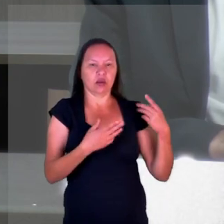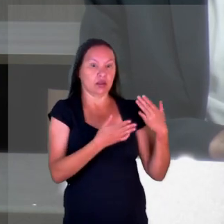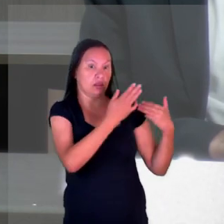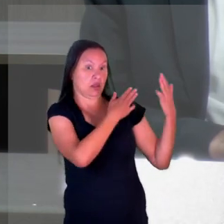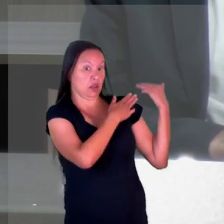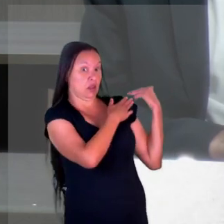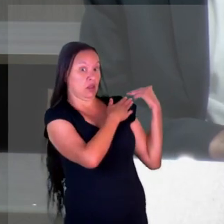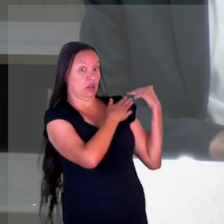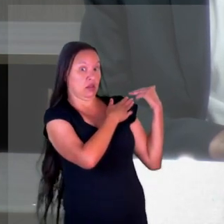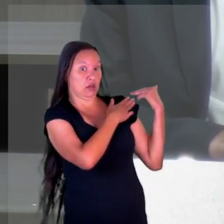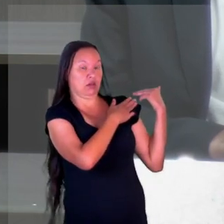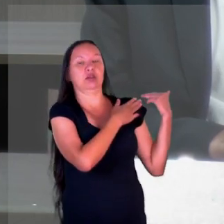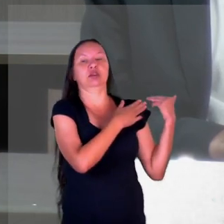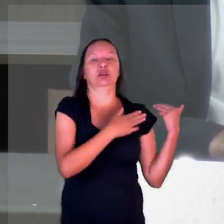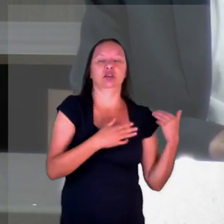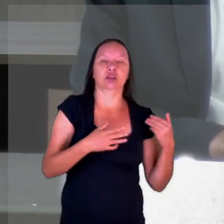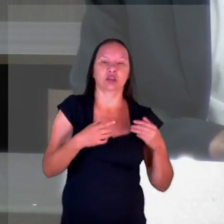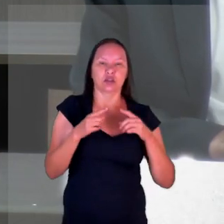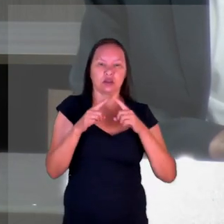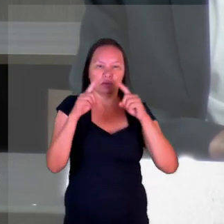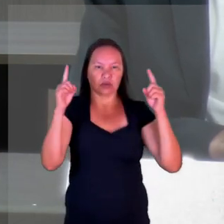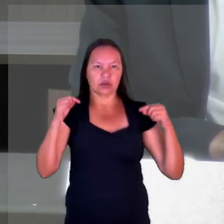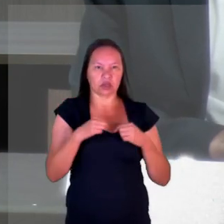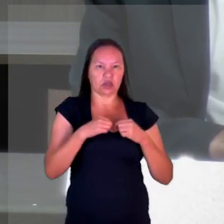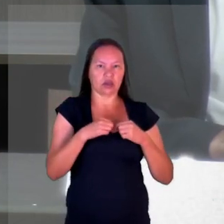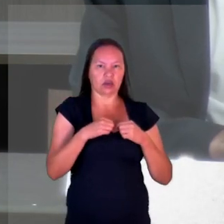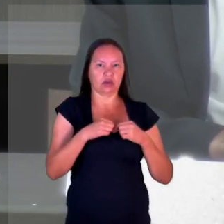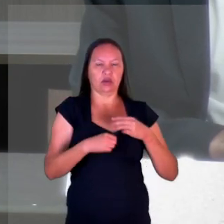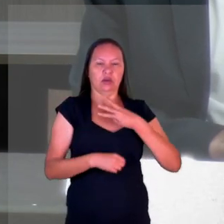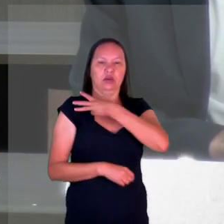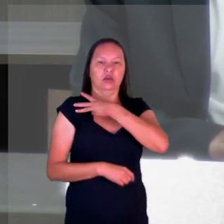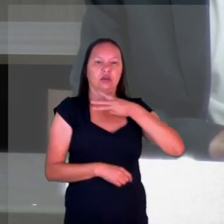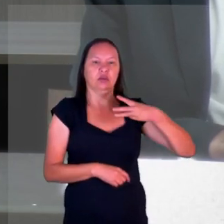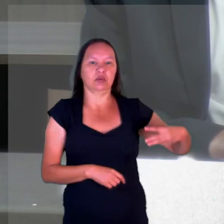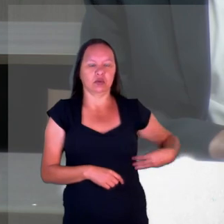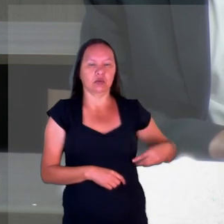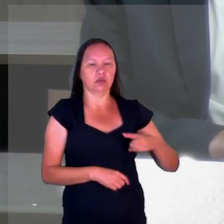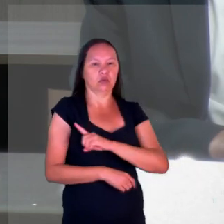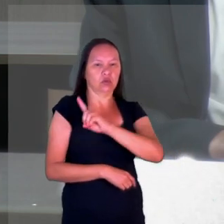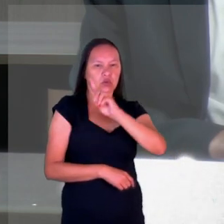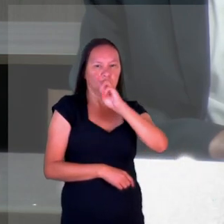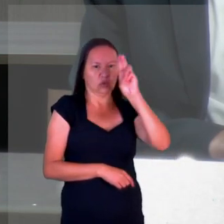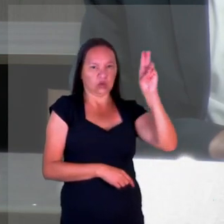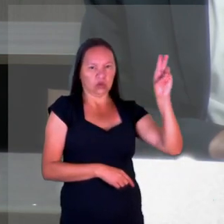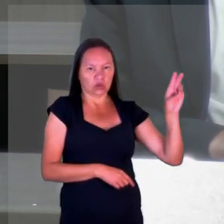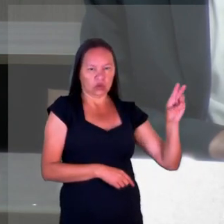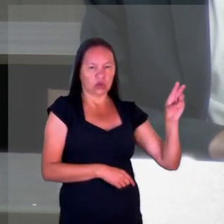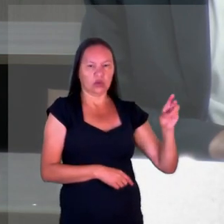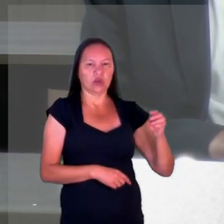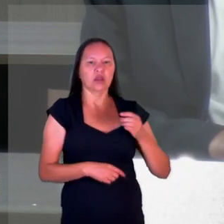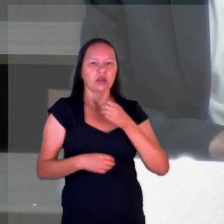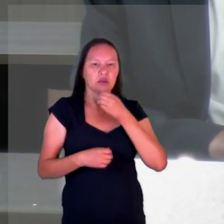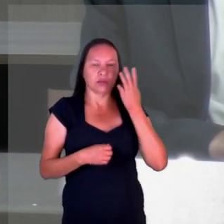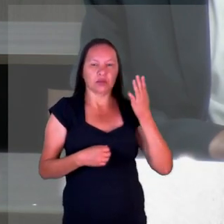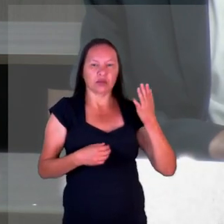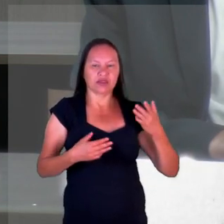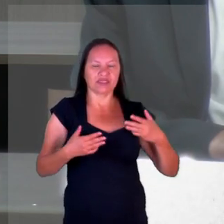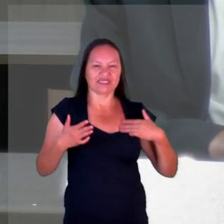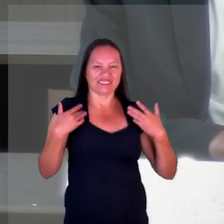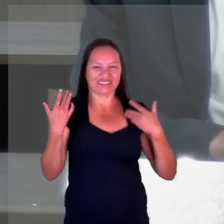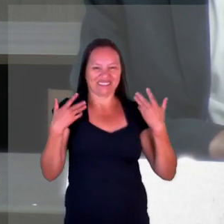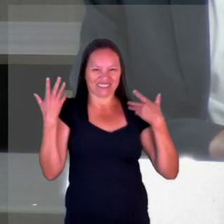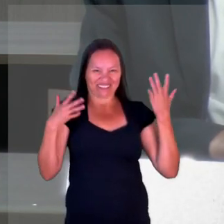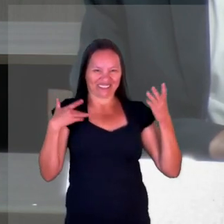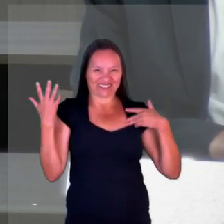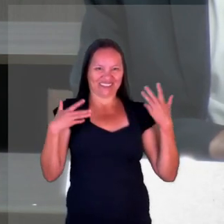a logo do Conselho Nacional do Ministério Público é uma grande alegria recebê-los aqui